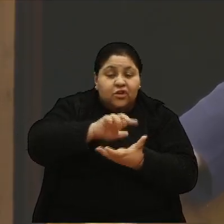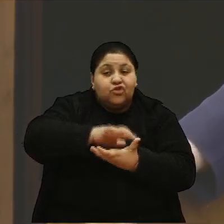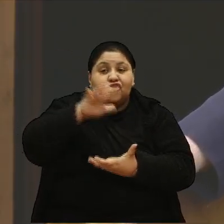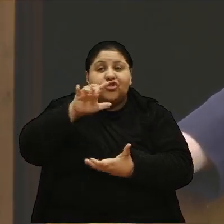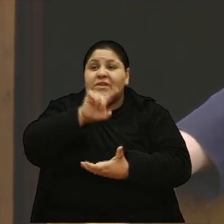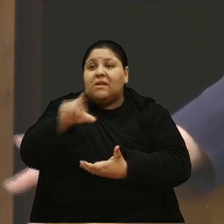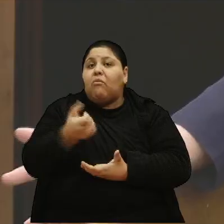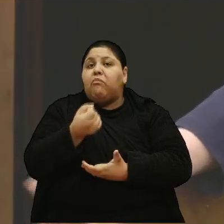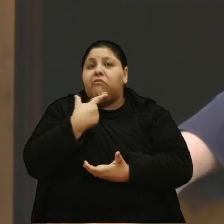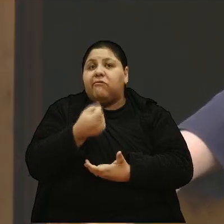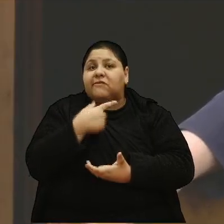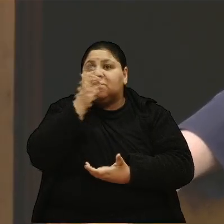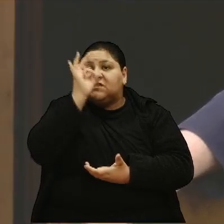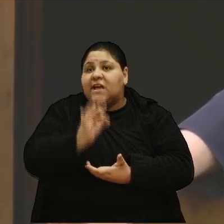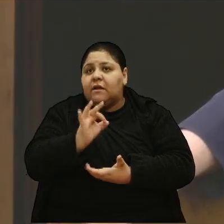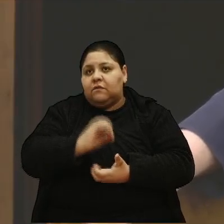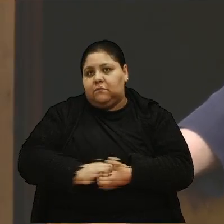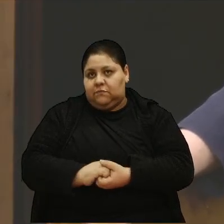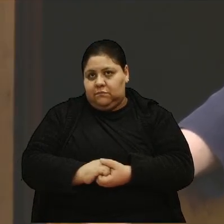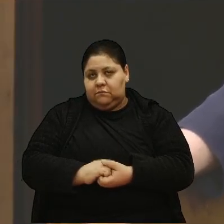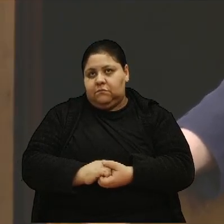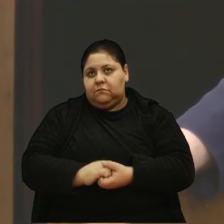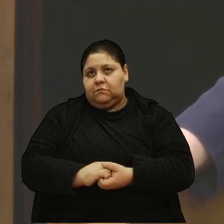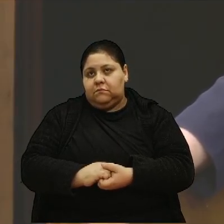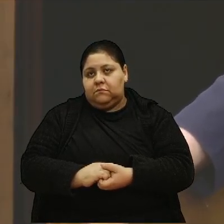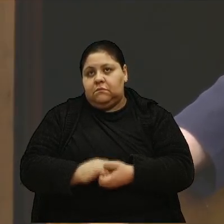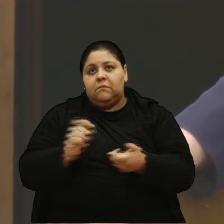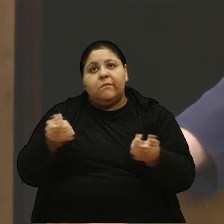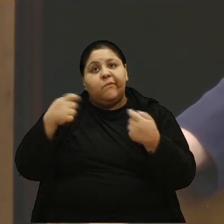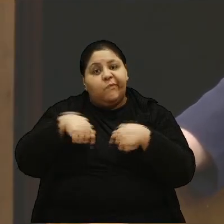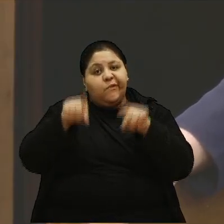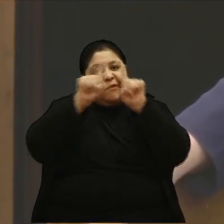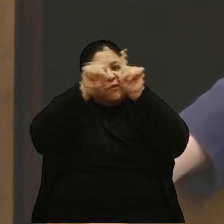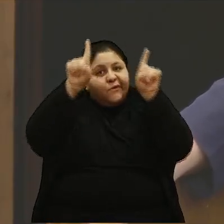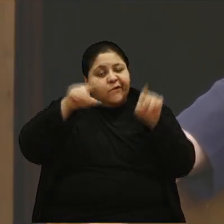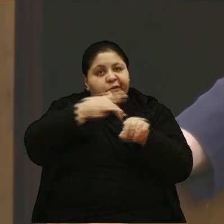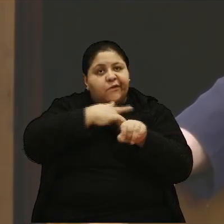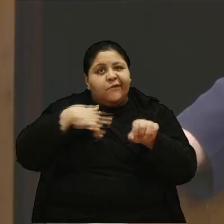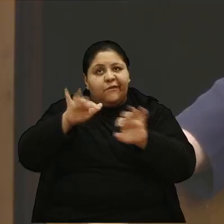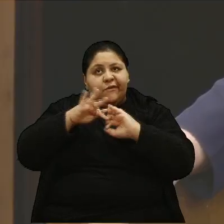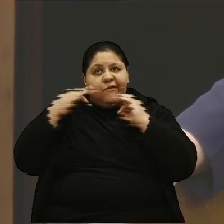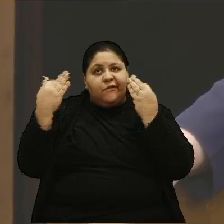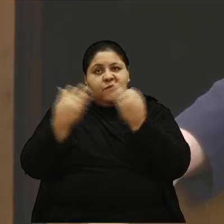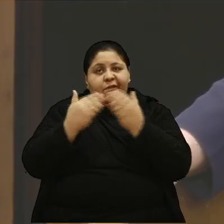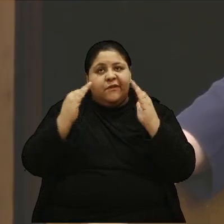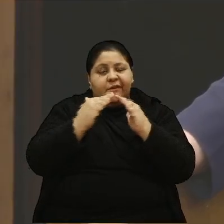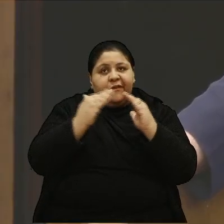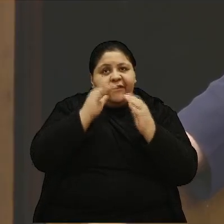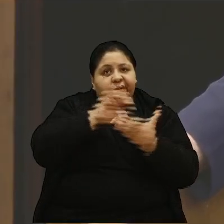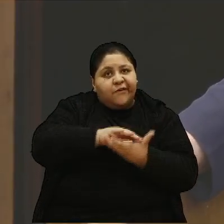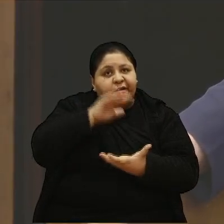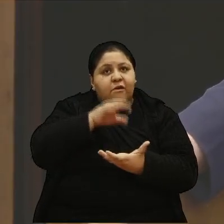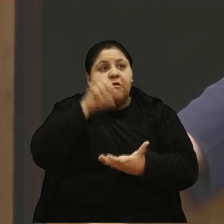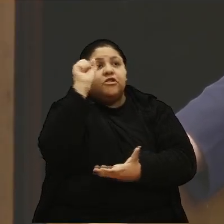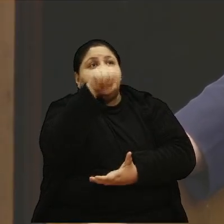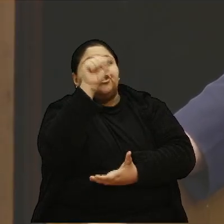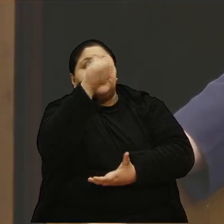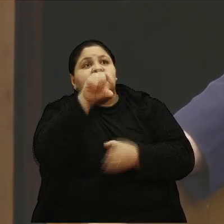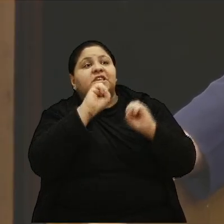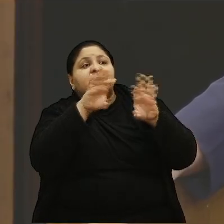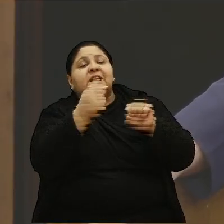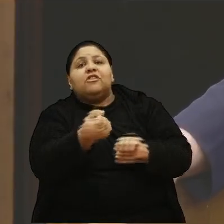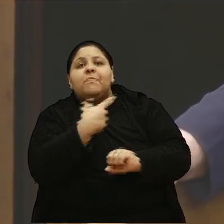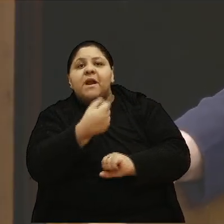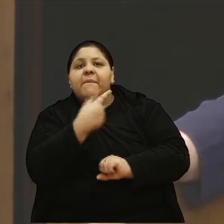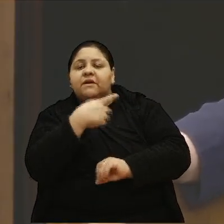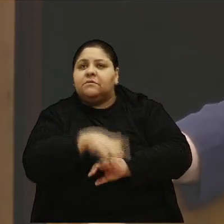tomaram medicamento. Correto, vereador Edson? Então precisa ter equipe de saúde da família para ir lá na casa do idoso, bater na porta da casa dele e ensinar ele a tomar